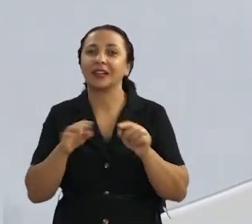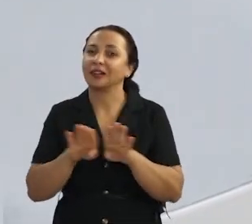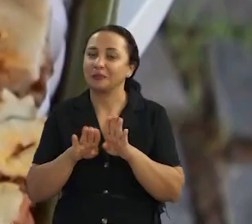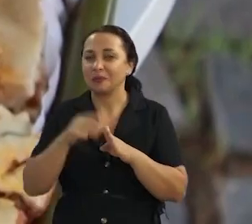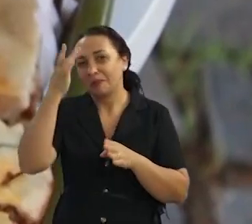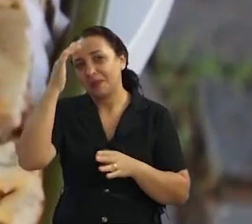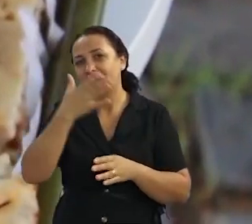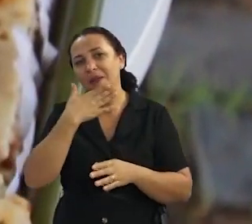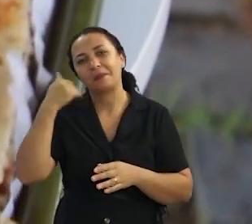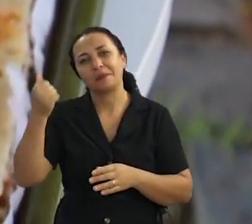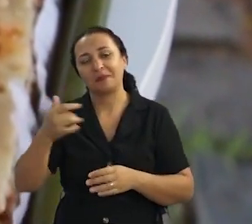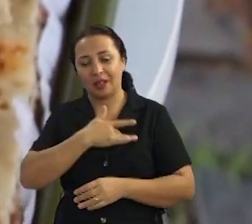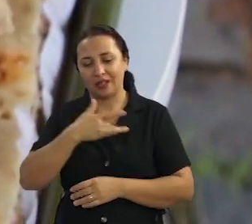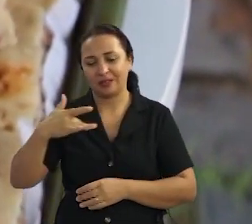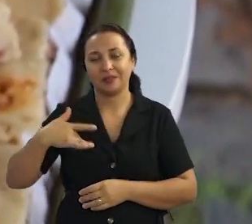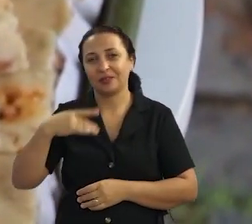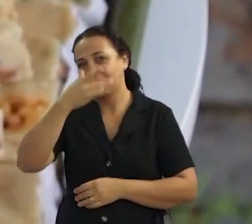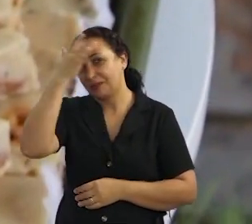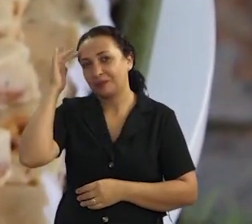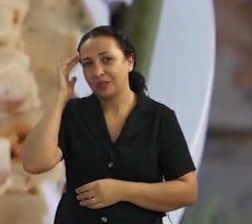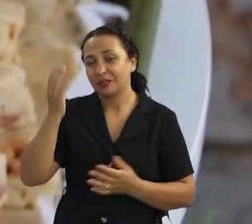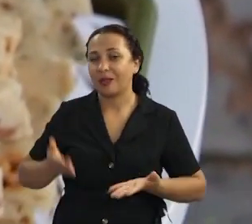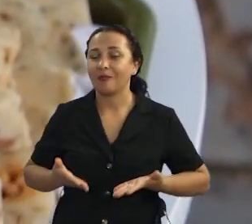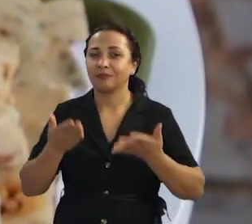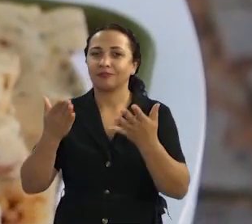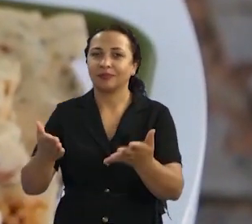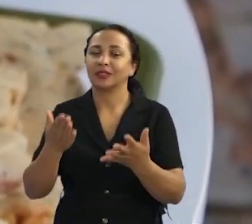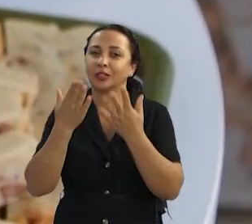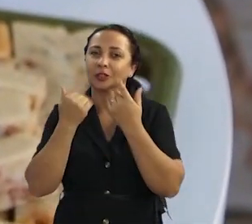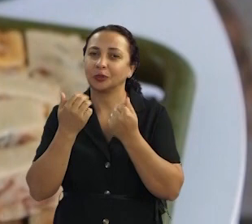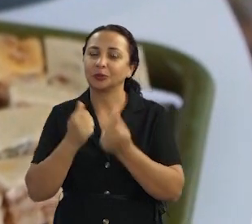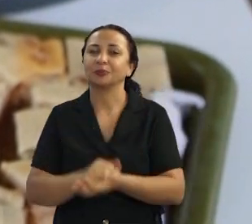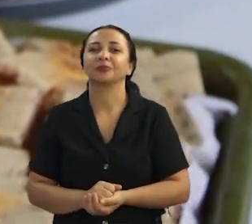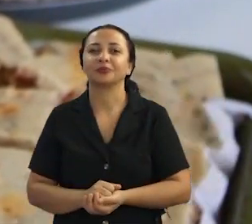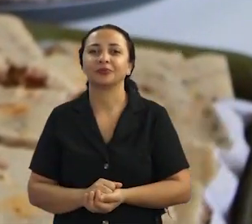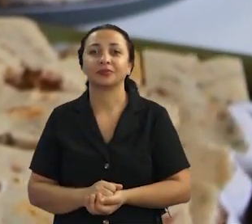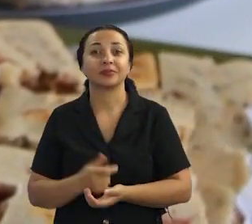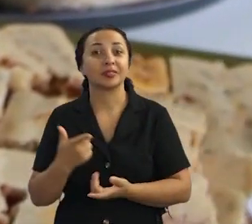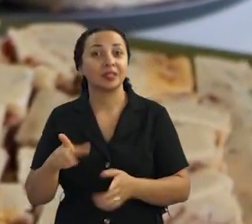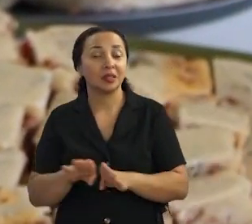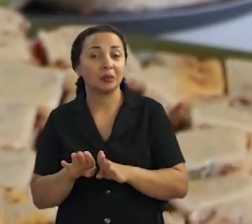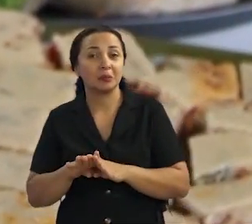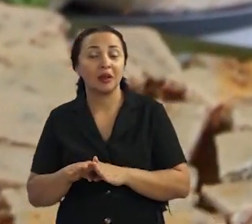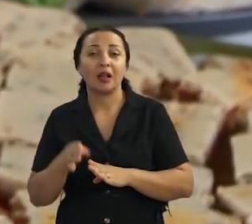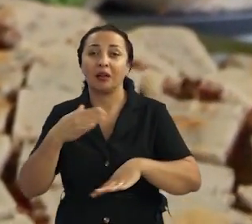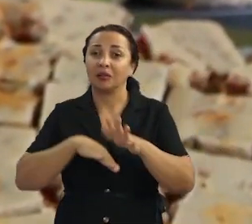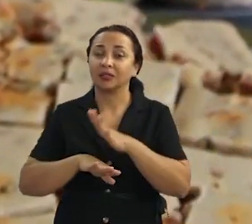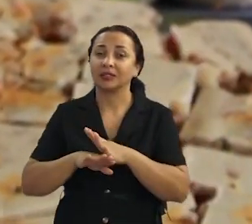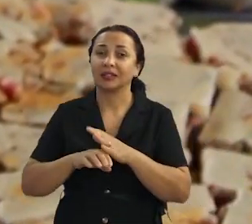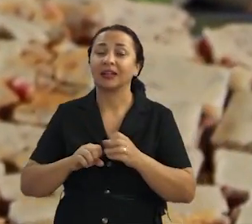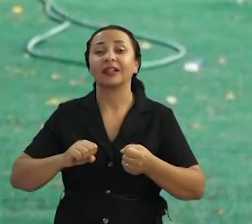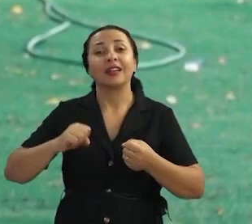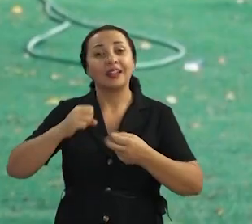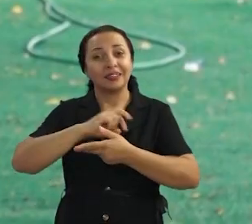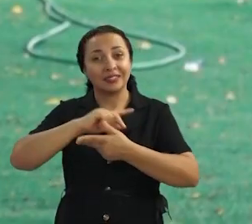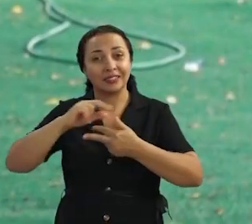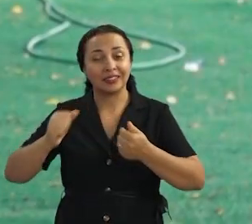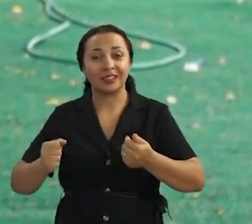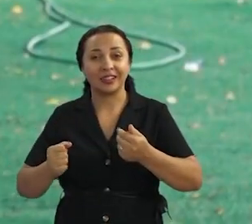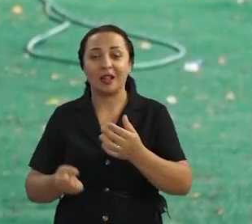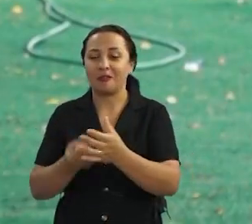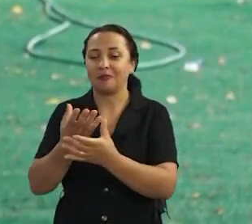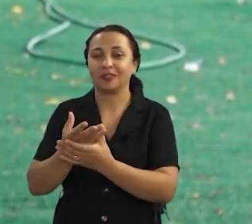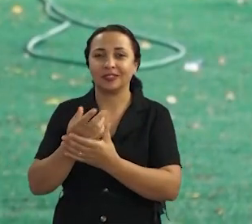inclusive, dá para melhorar a saúde das pessoas, maior oferta de alimentos e, sem contar, preservação da